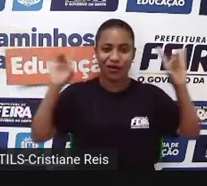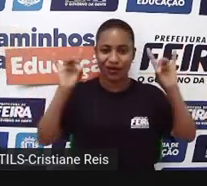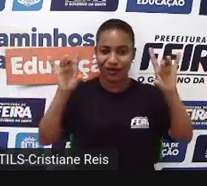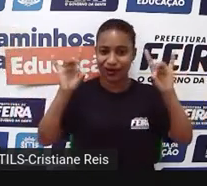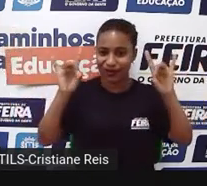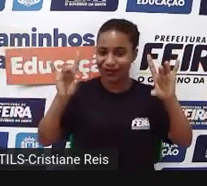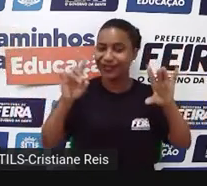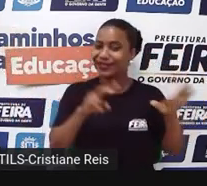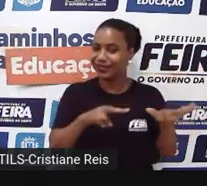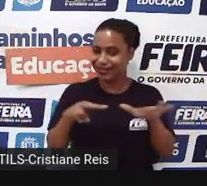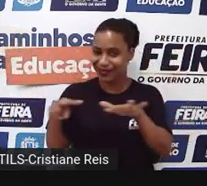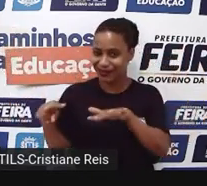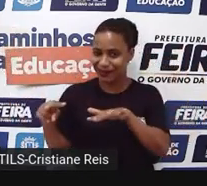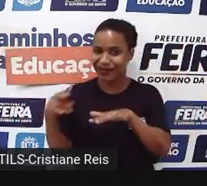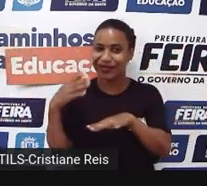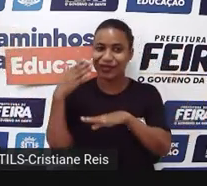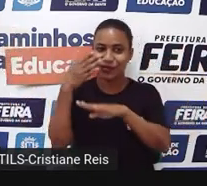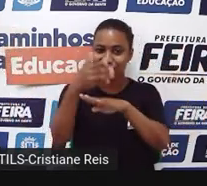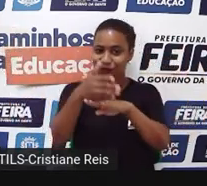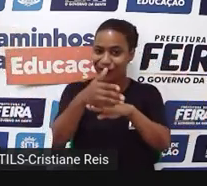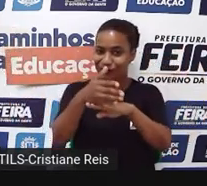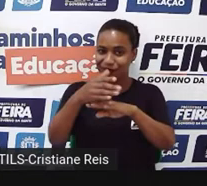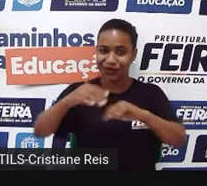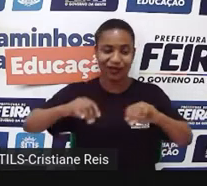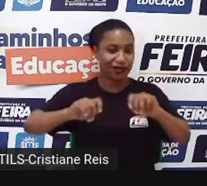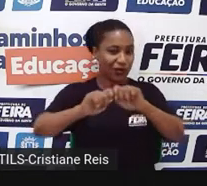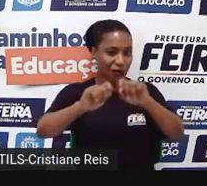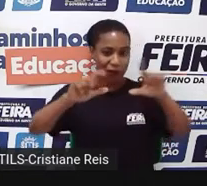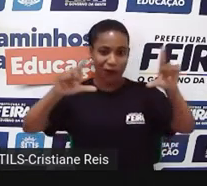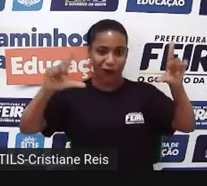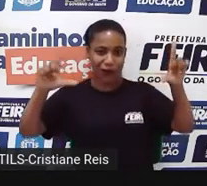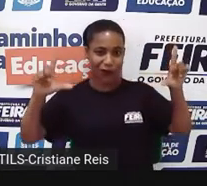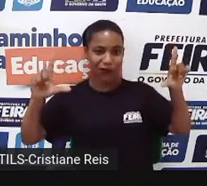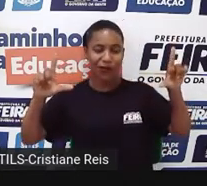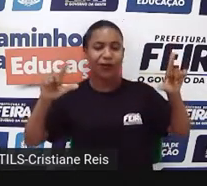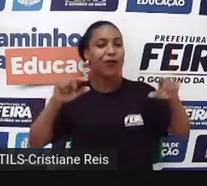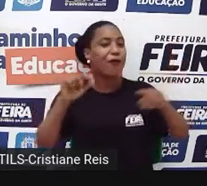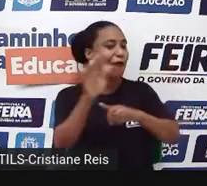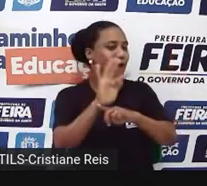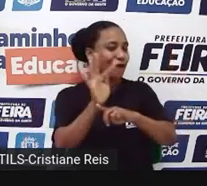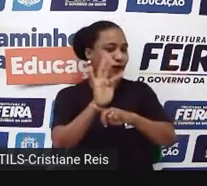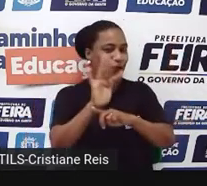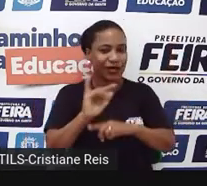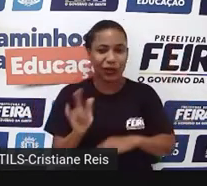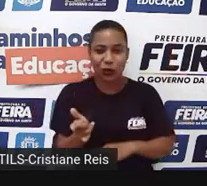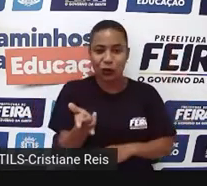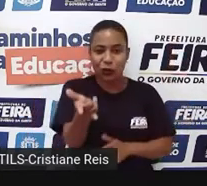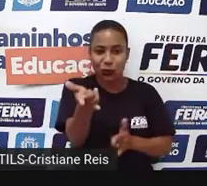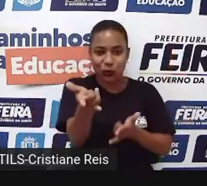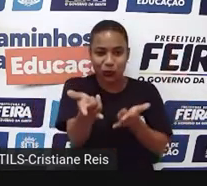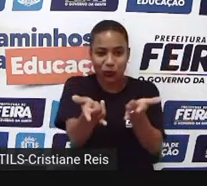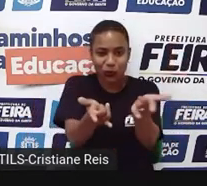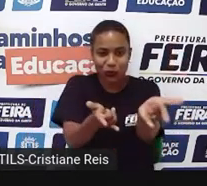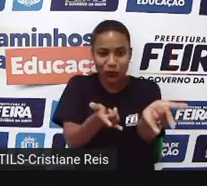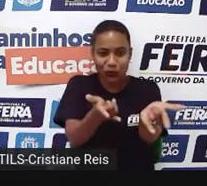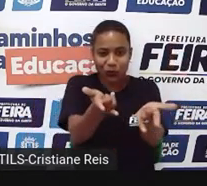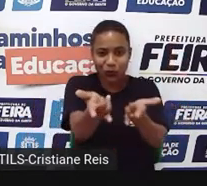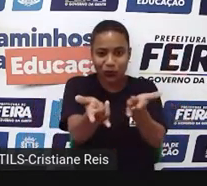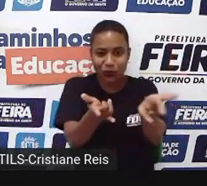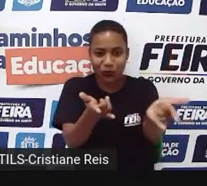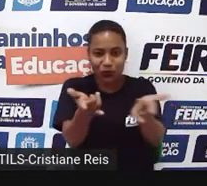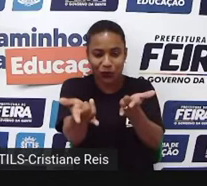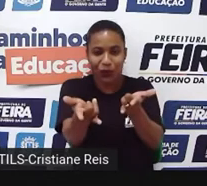o Homem-Aranha, né? Com o efeito 3D. Gente, é muito legal. Parece que você está dentro da